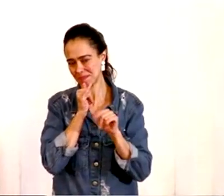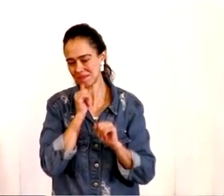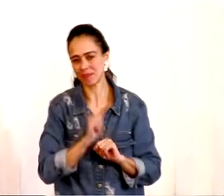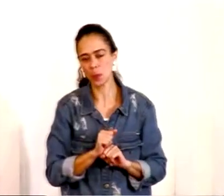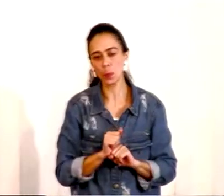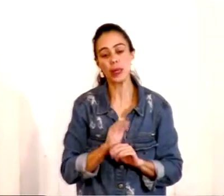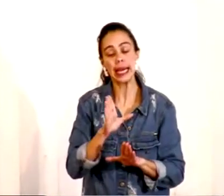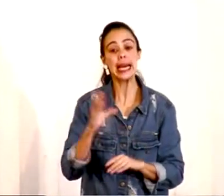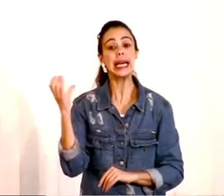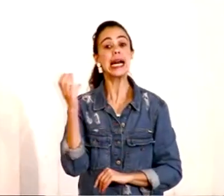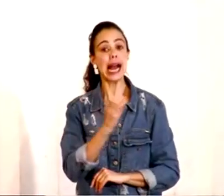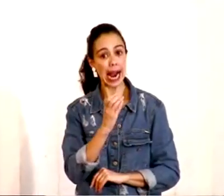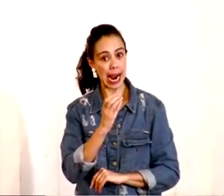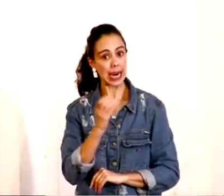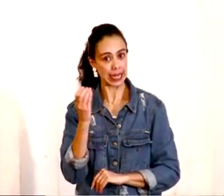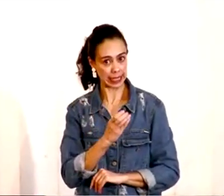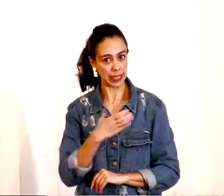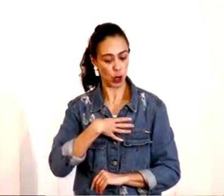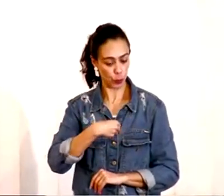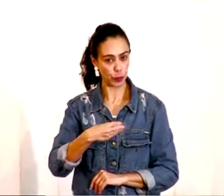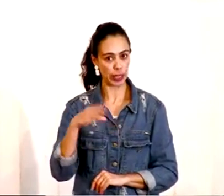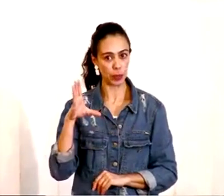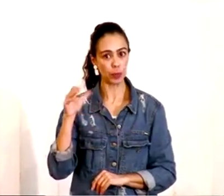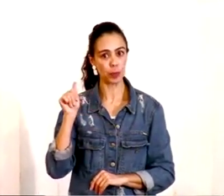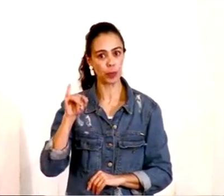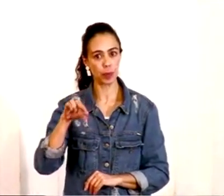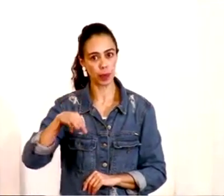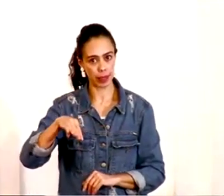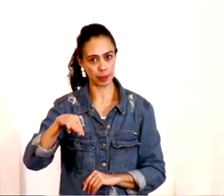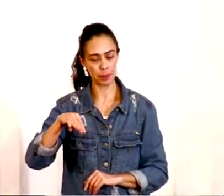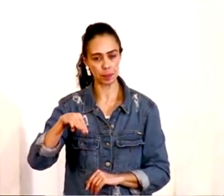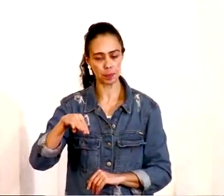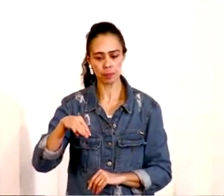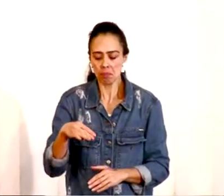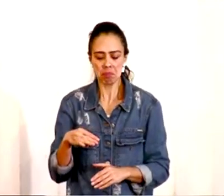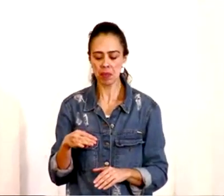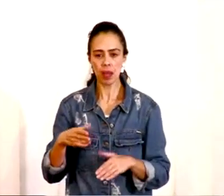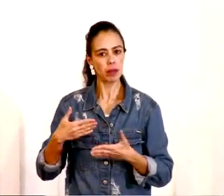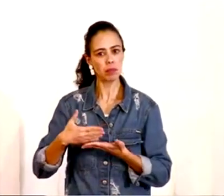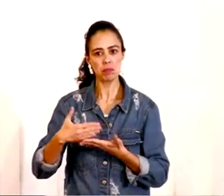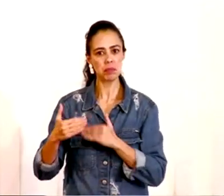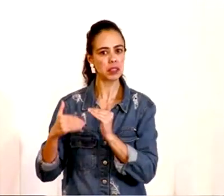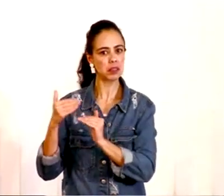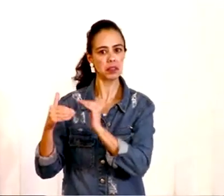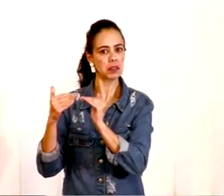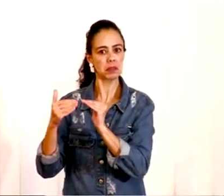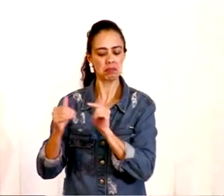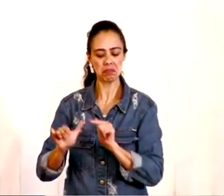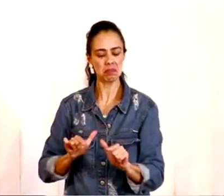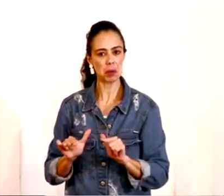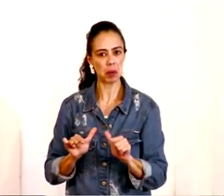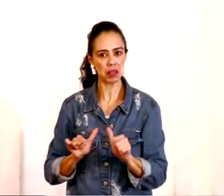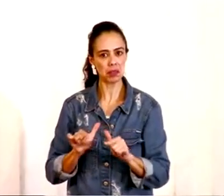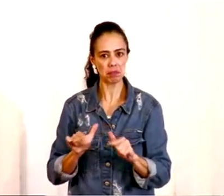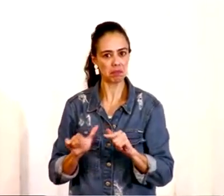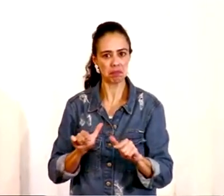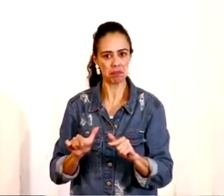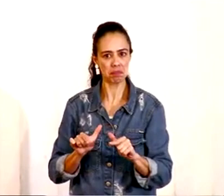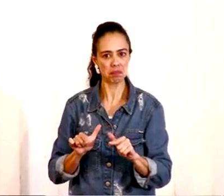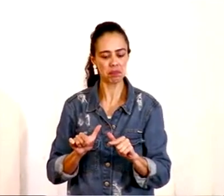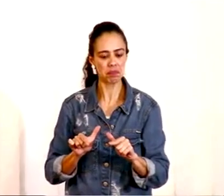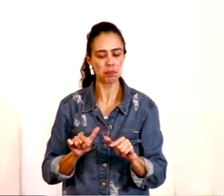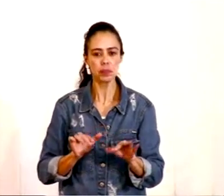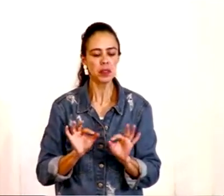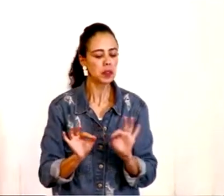lavrador. Depois o texto nos fala que, além de Caim, Adão e Eva deram à luz um outro